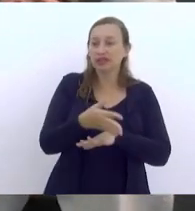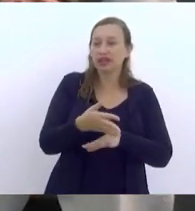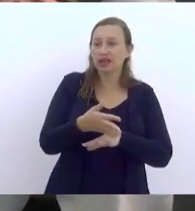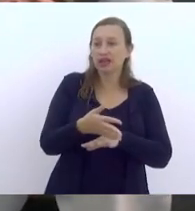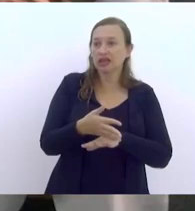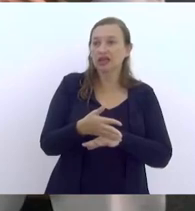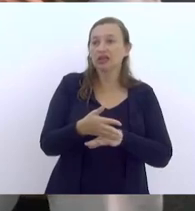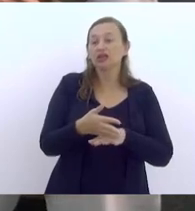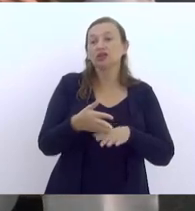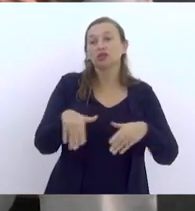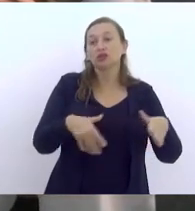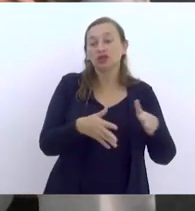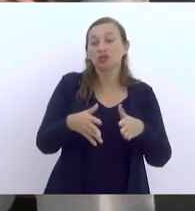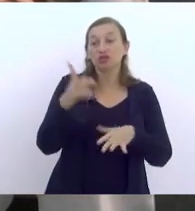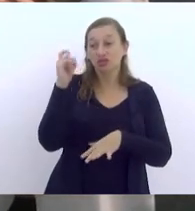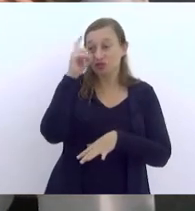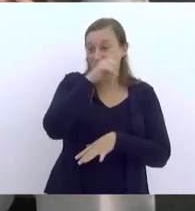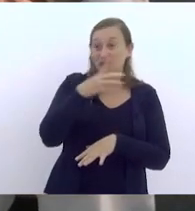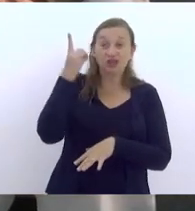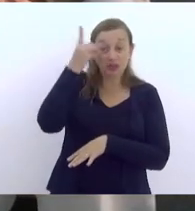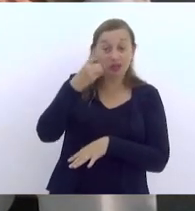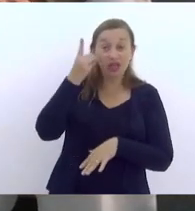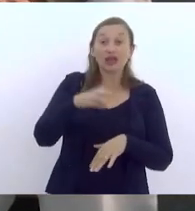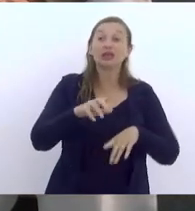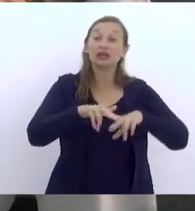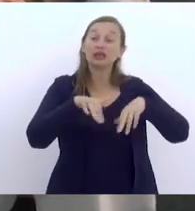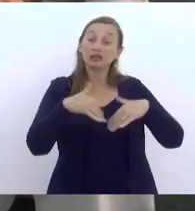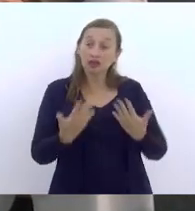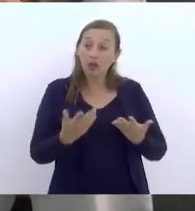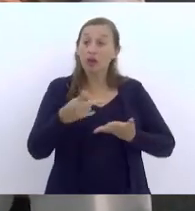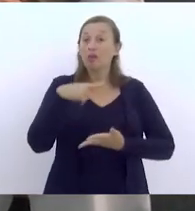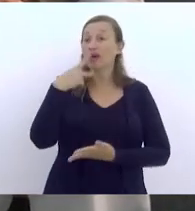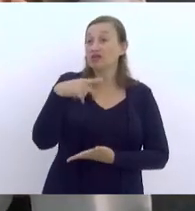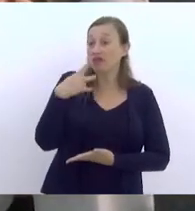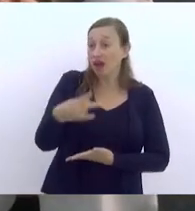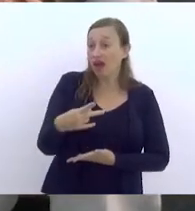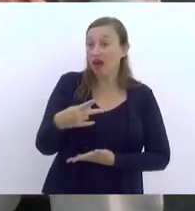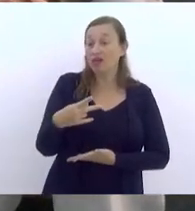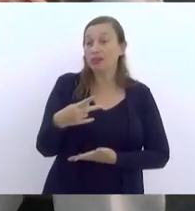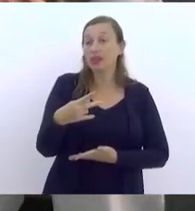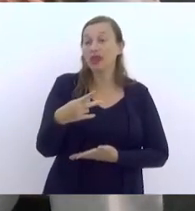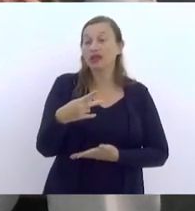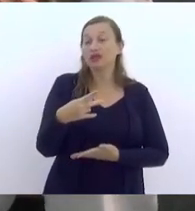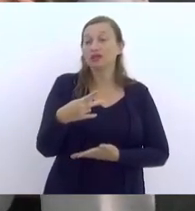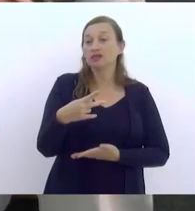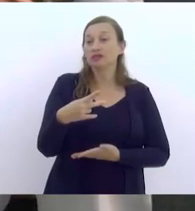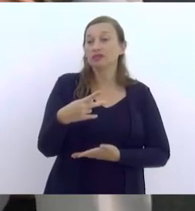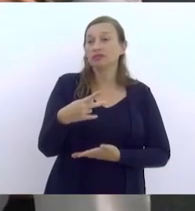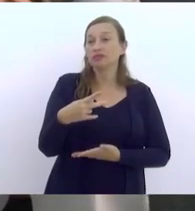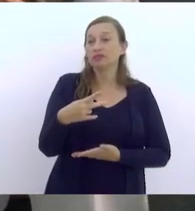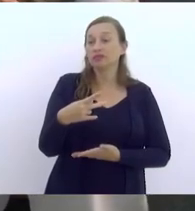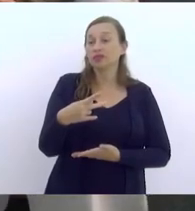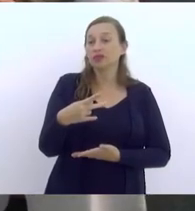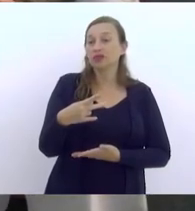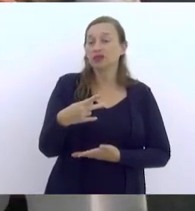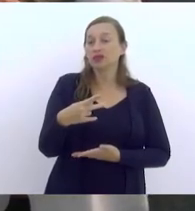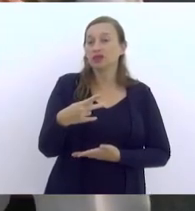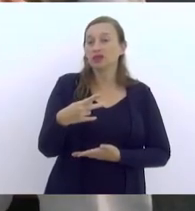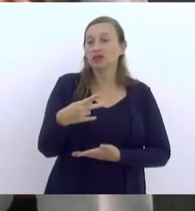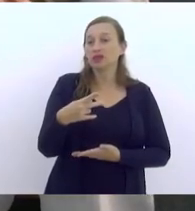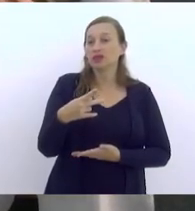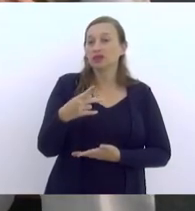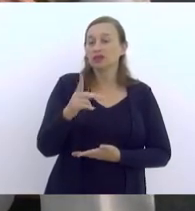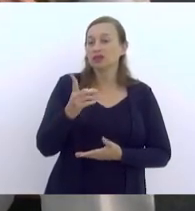estreito, deputada. Então, apenas também para me posicionar e me colocar a favor de não